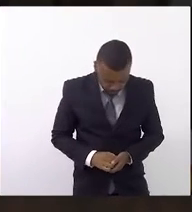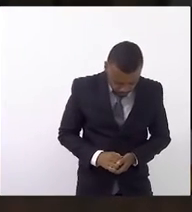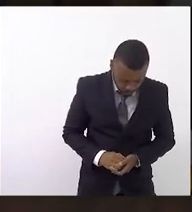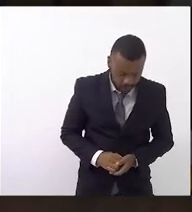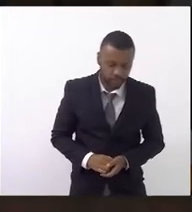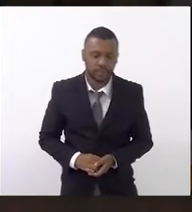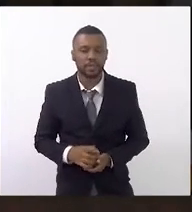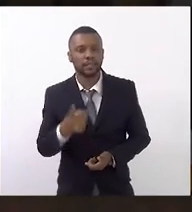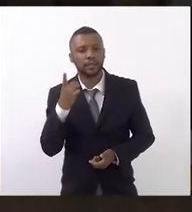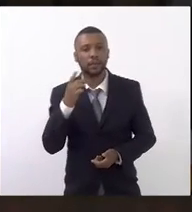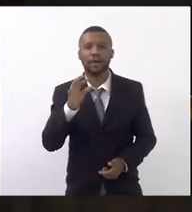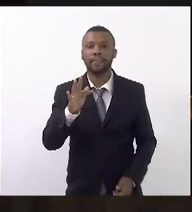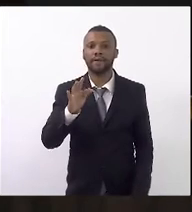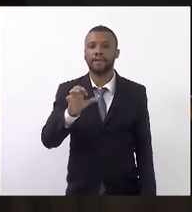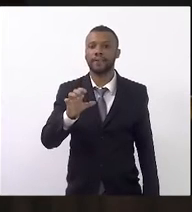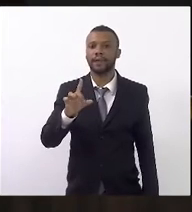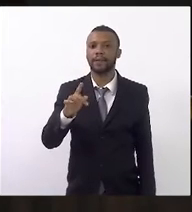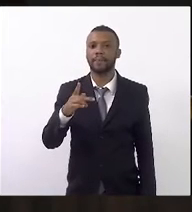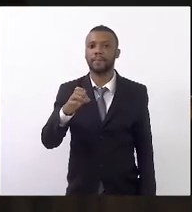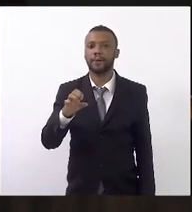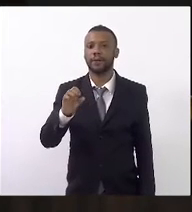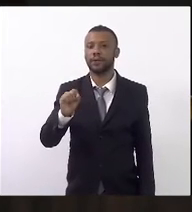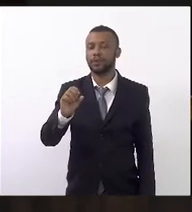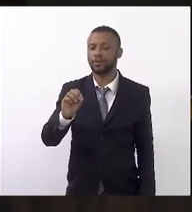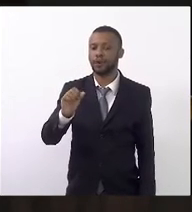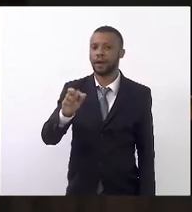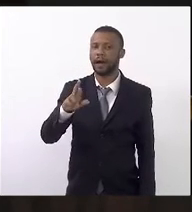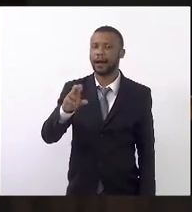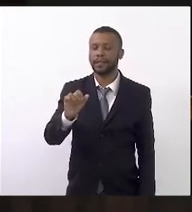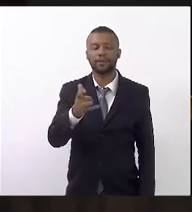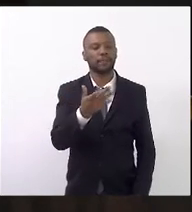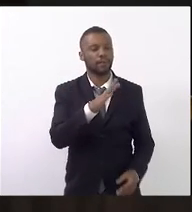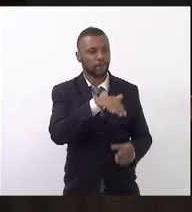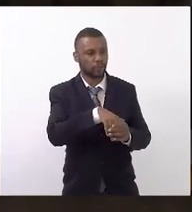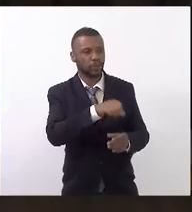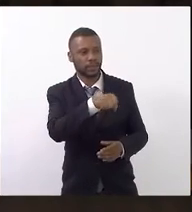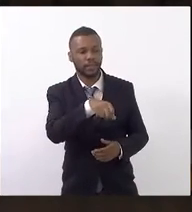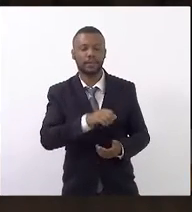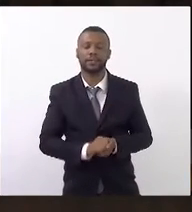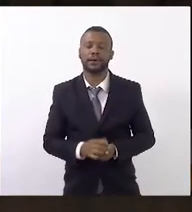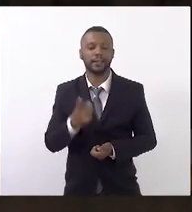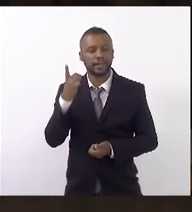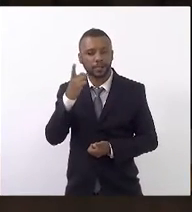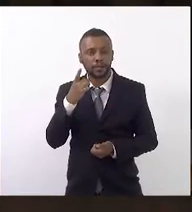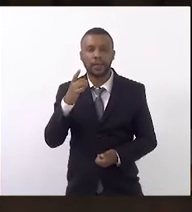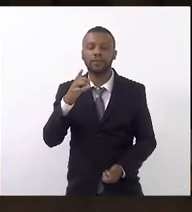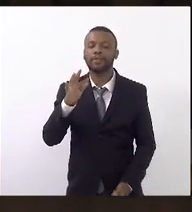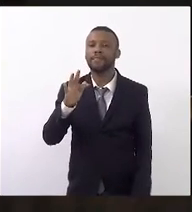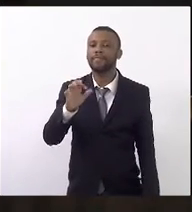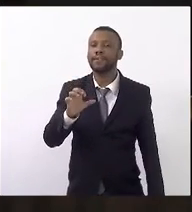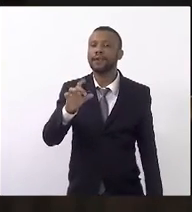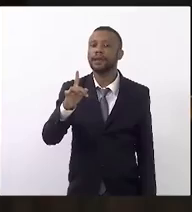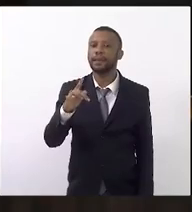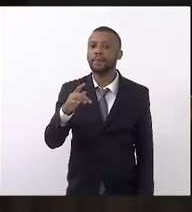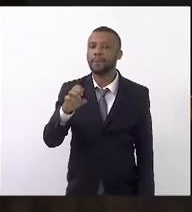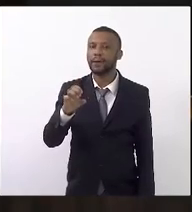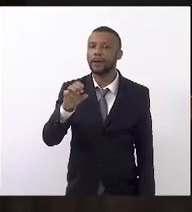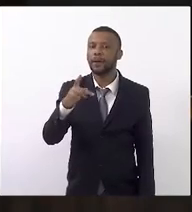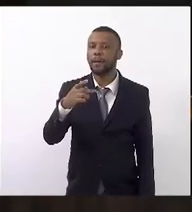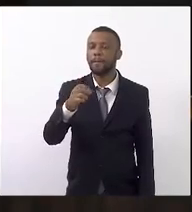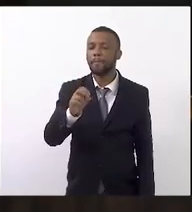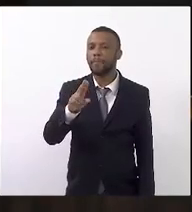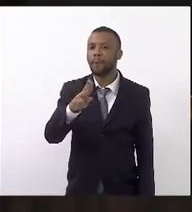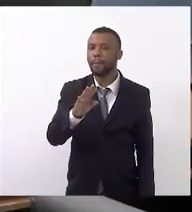Deputado Felipe Soares. Felipe Soares, vota sim. Deputado Felipe Poubel. Não votou aqui, não